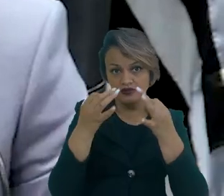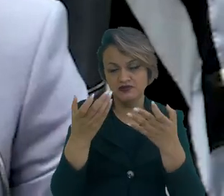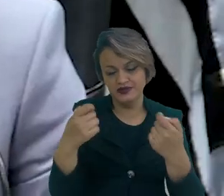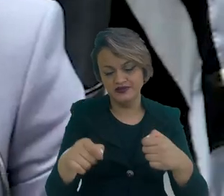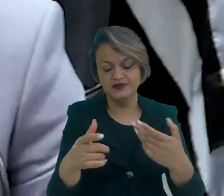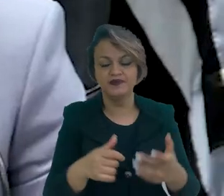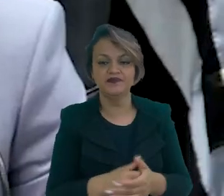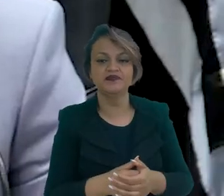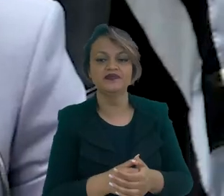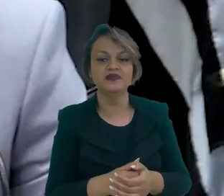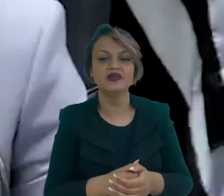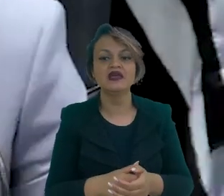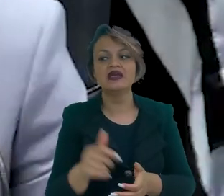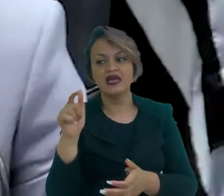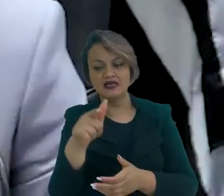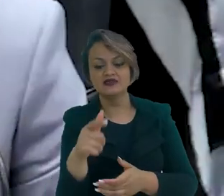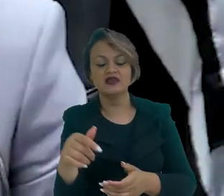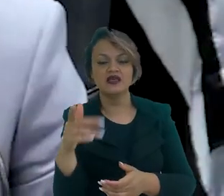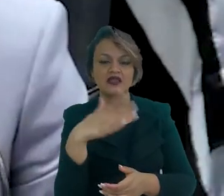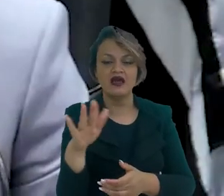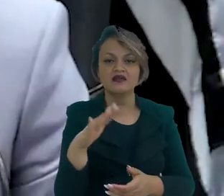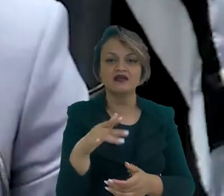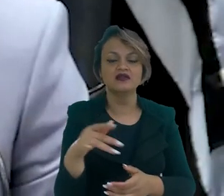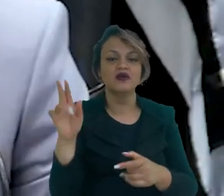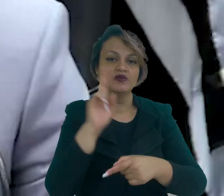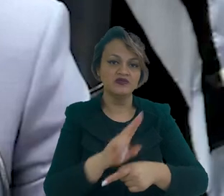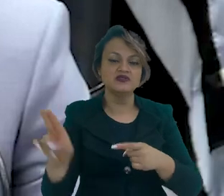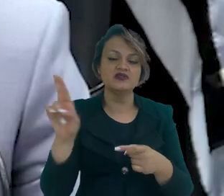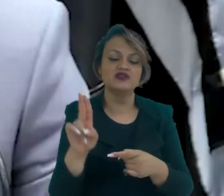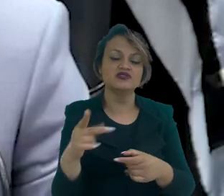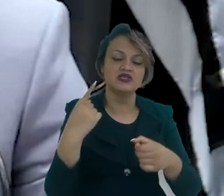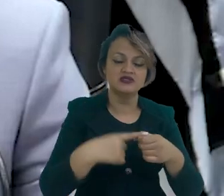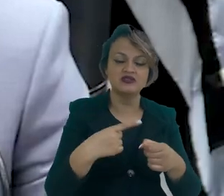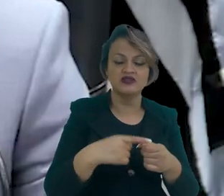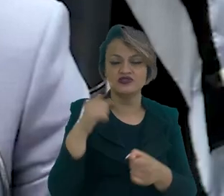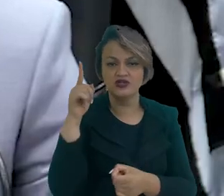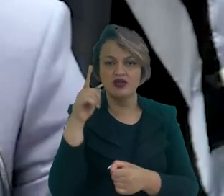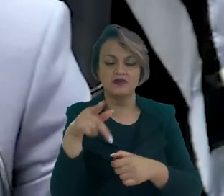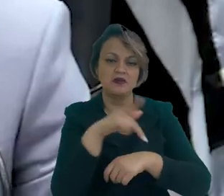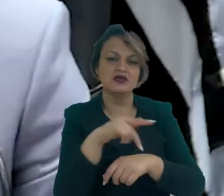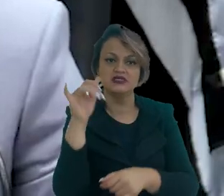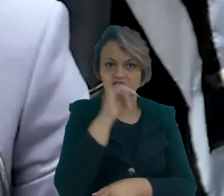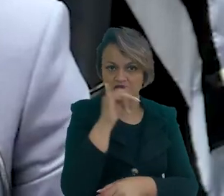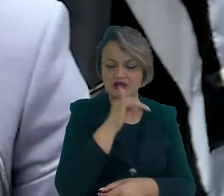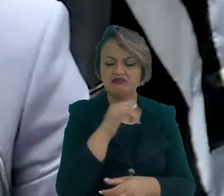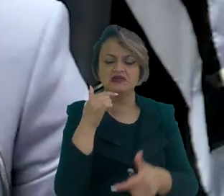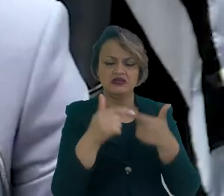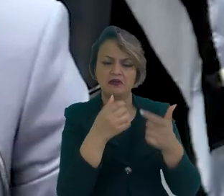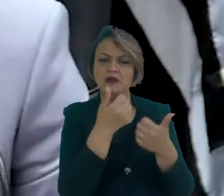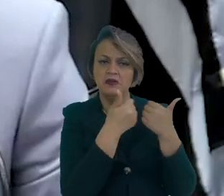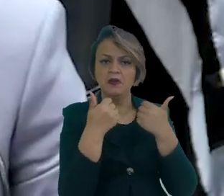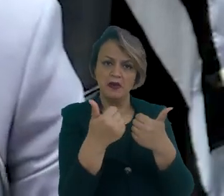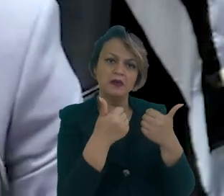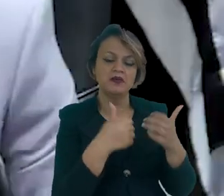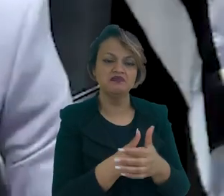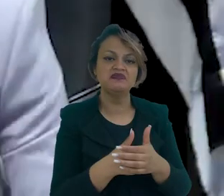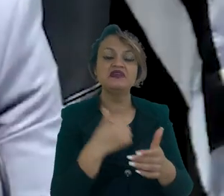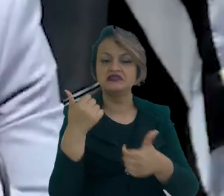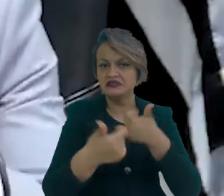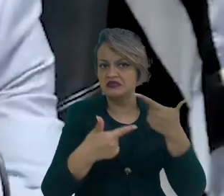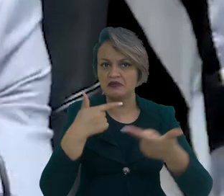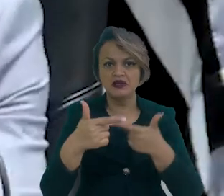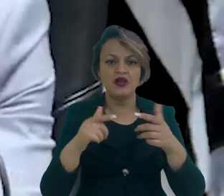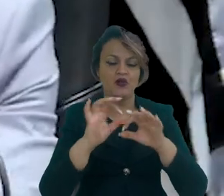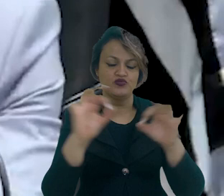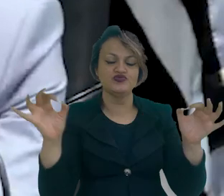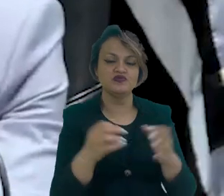filtro temos que tomar esse cuidado aquele filme Editora acadêmica serdiada na universidade na Itália